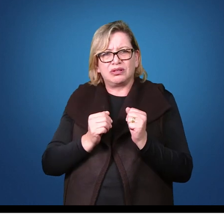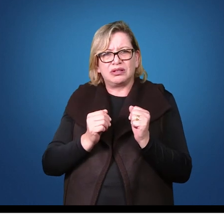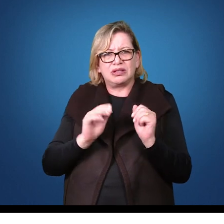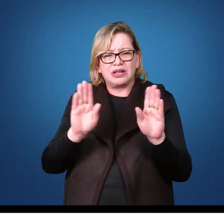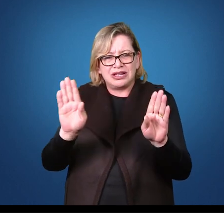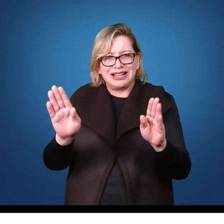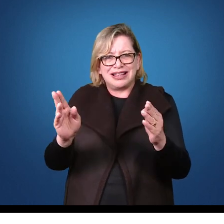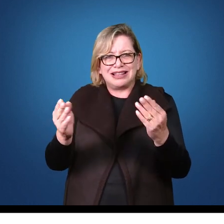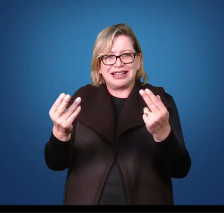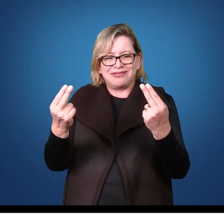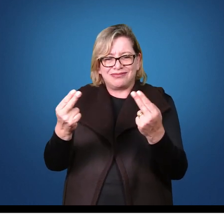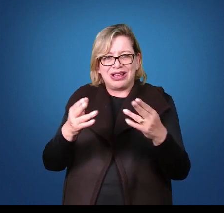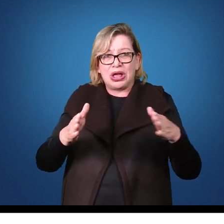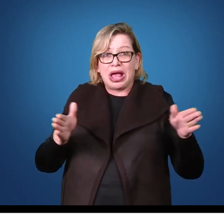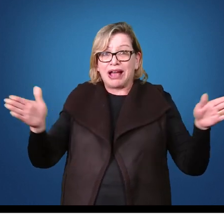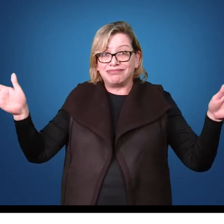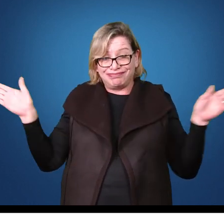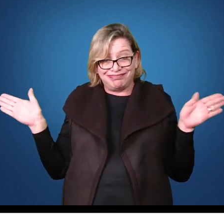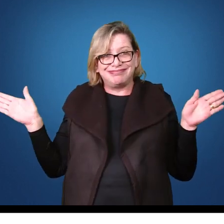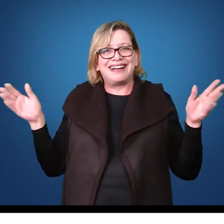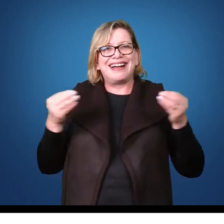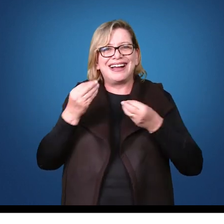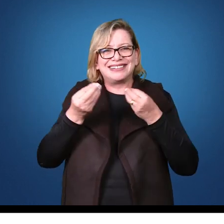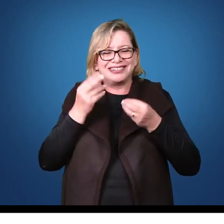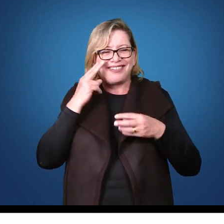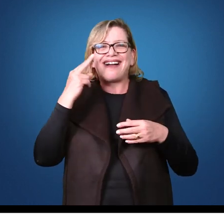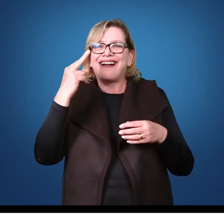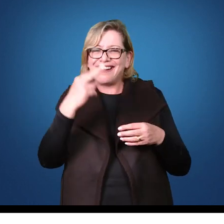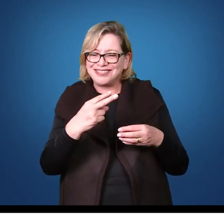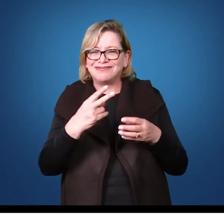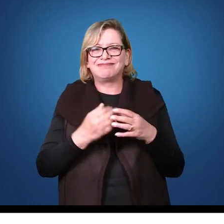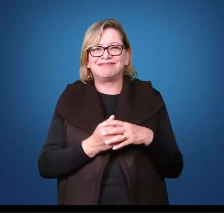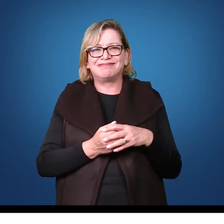para cá, de braços abertos. Virem para cá.